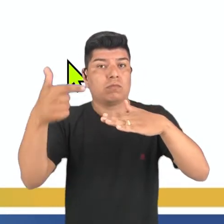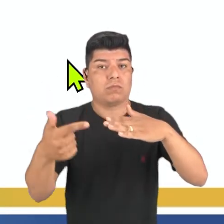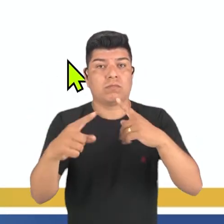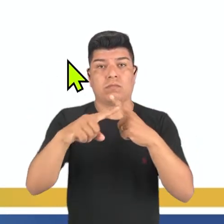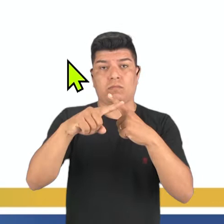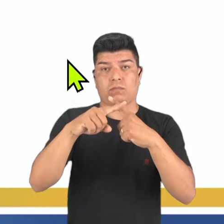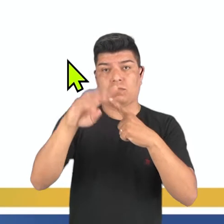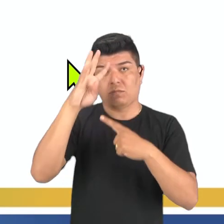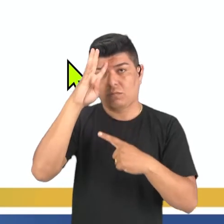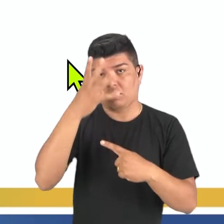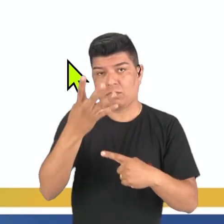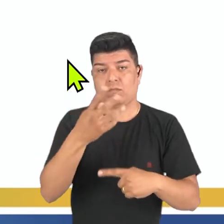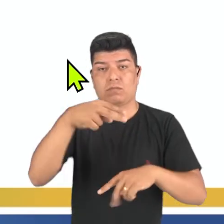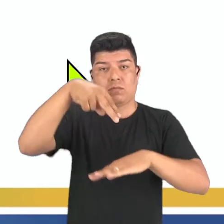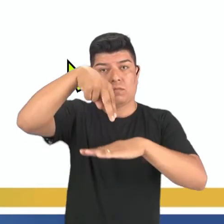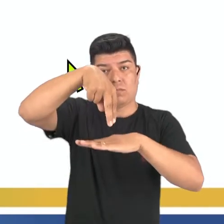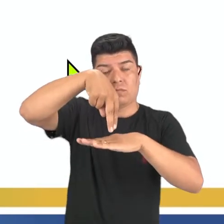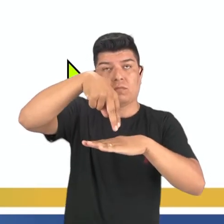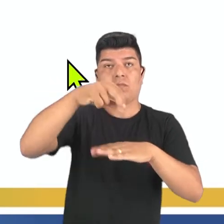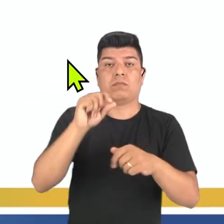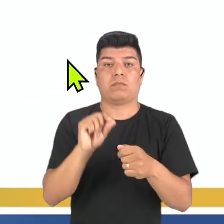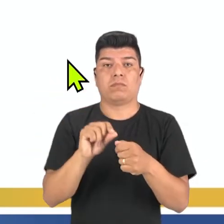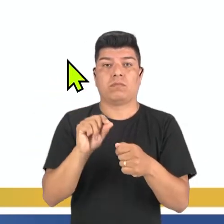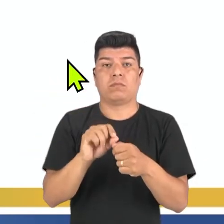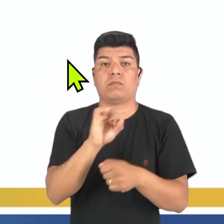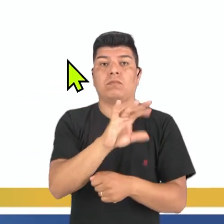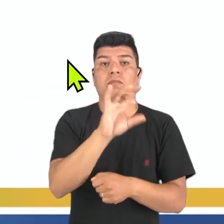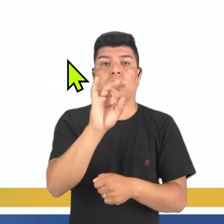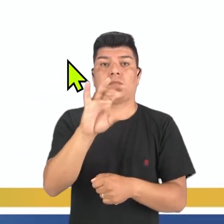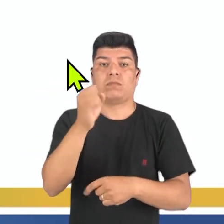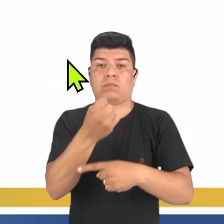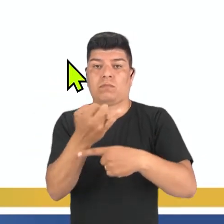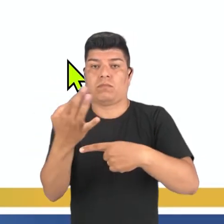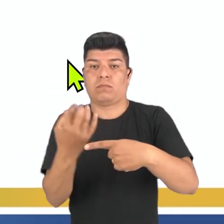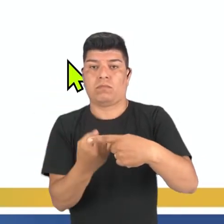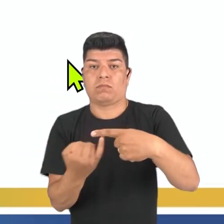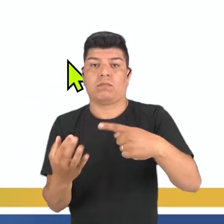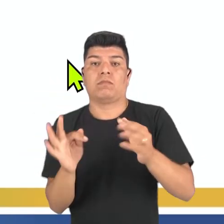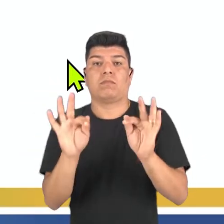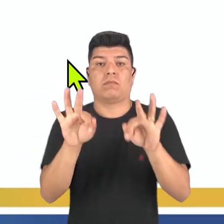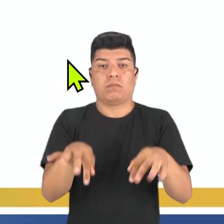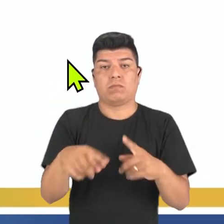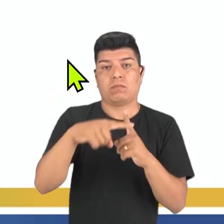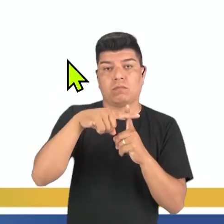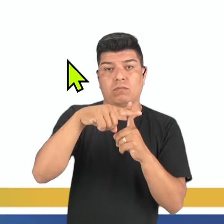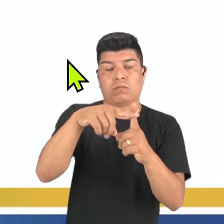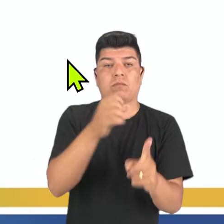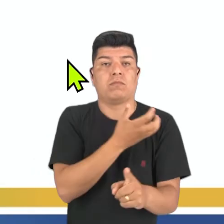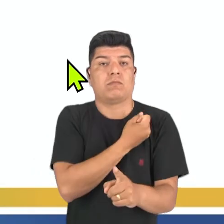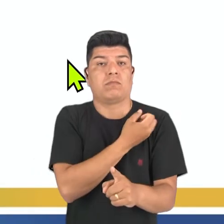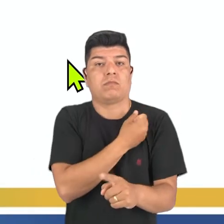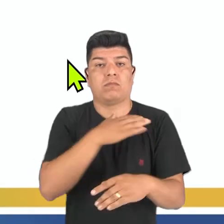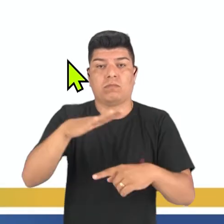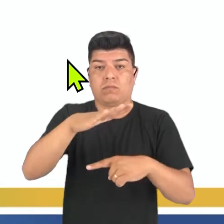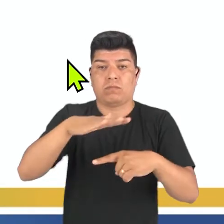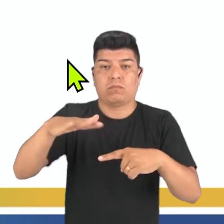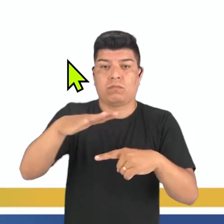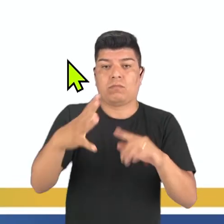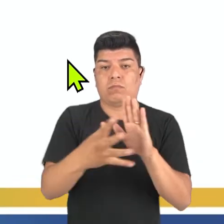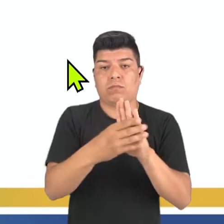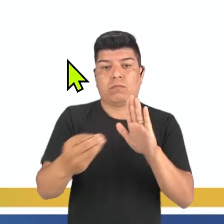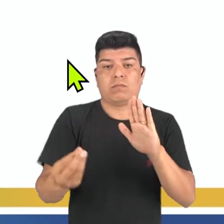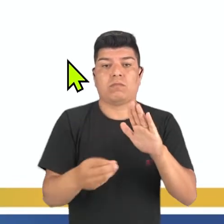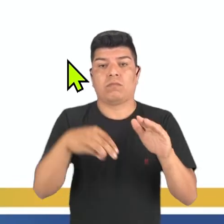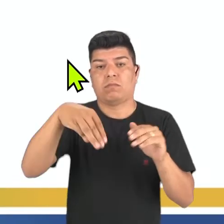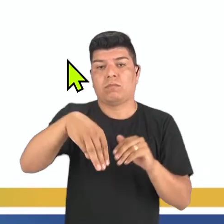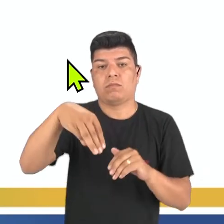multiplica o resultado pelo numerador. Faz isso para cada fração e no final soma os números que ficarem em cima e repete o